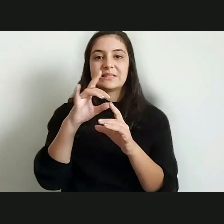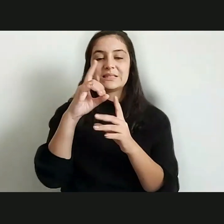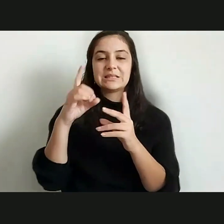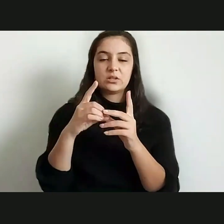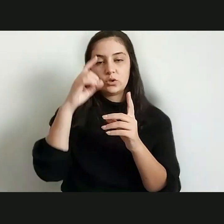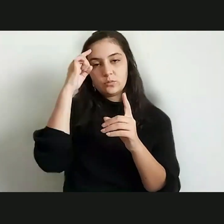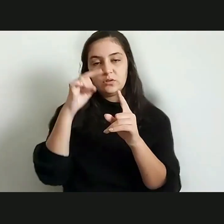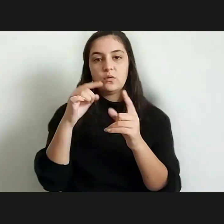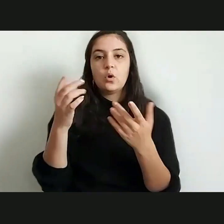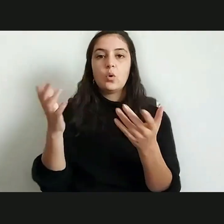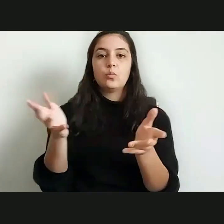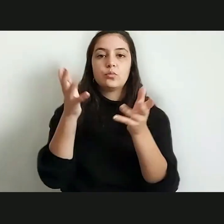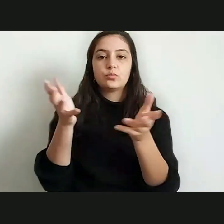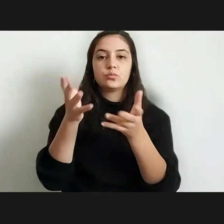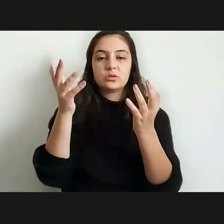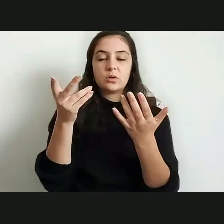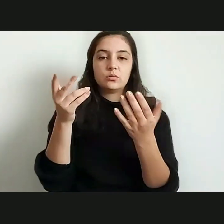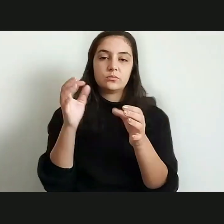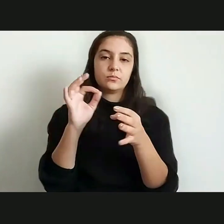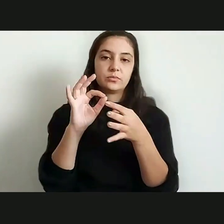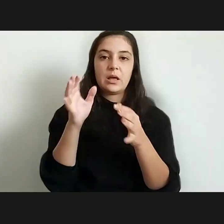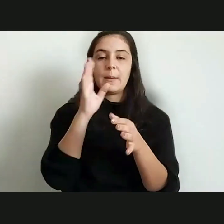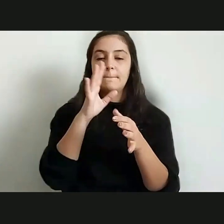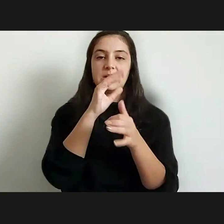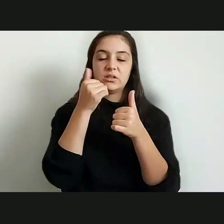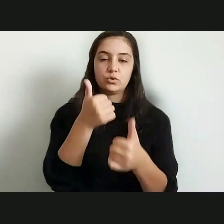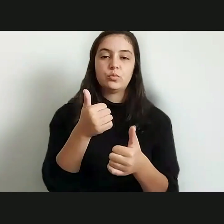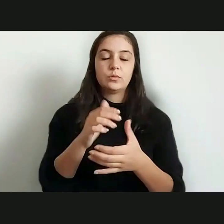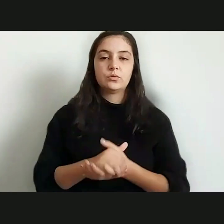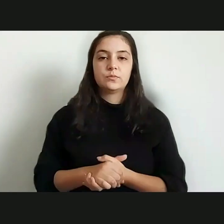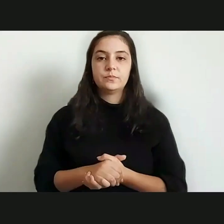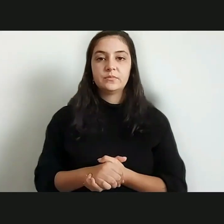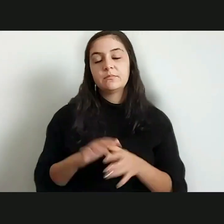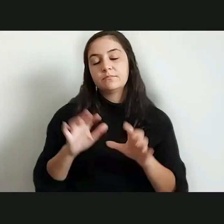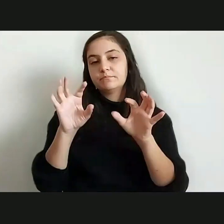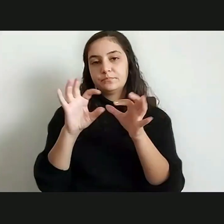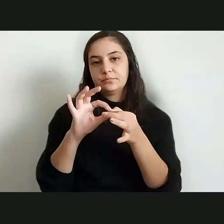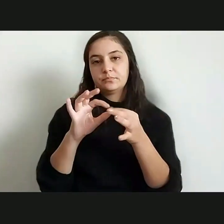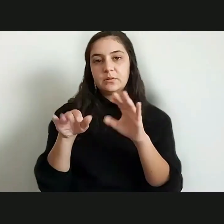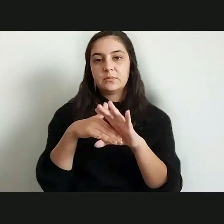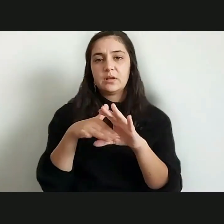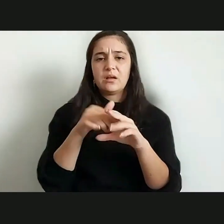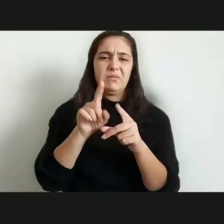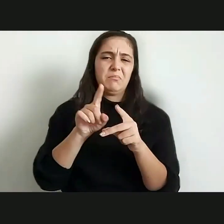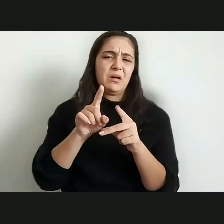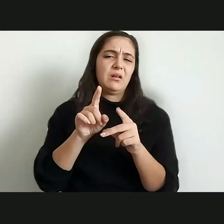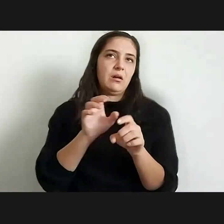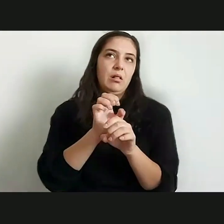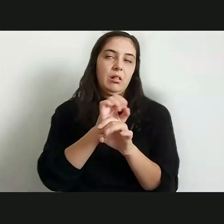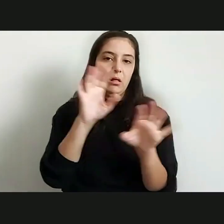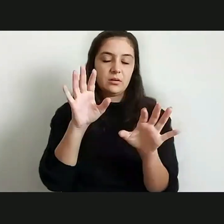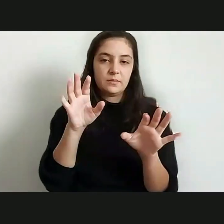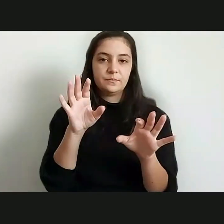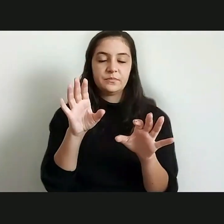da participação ou para as boas práticas de participação em Portugal, ao nível da participação. A primeira condição é óbvia,